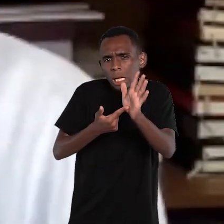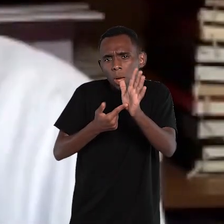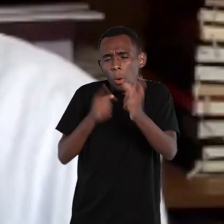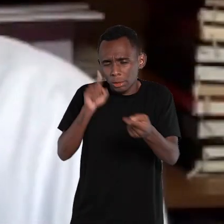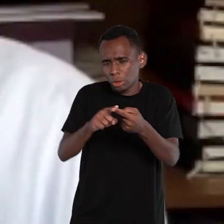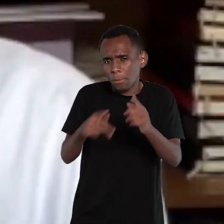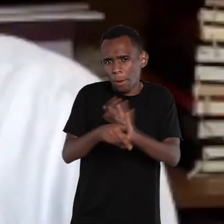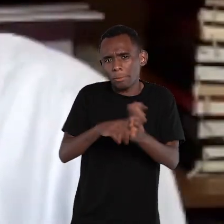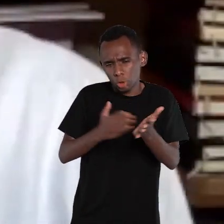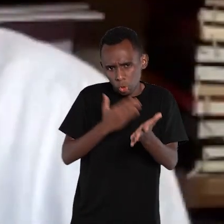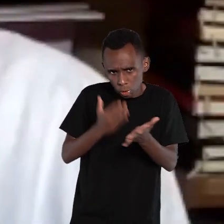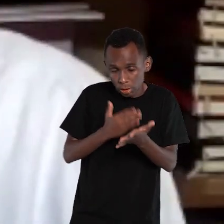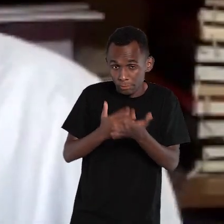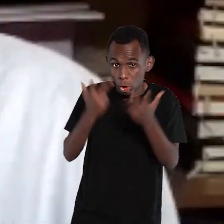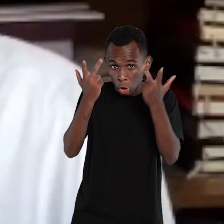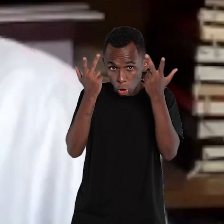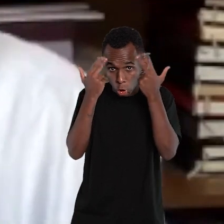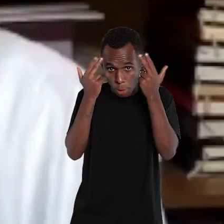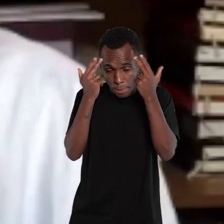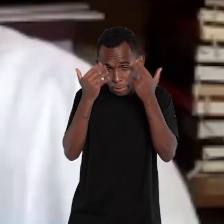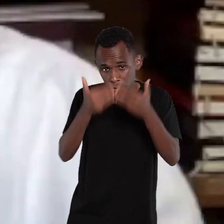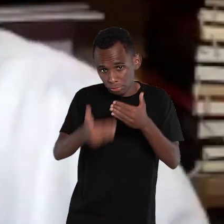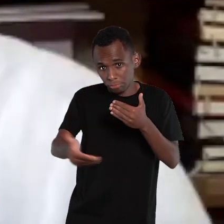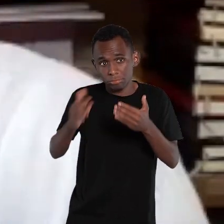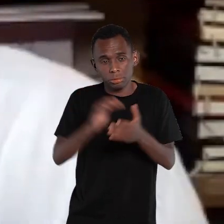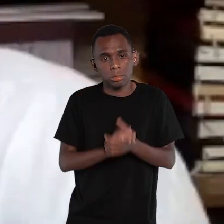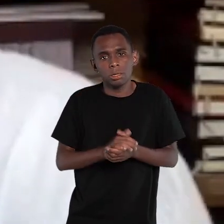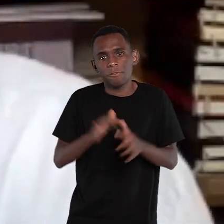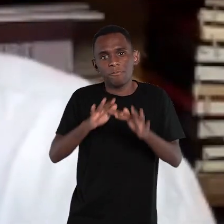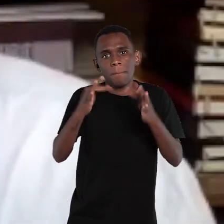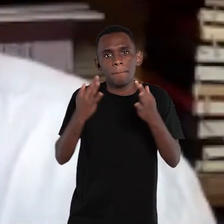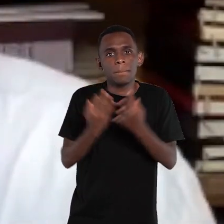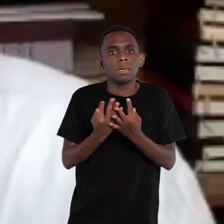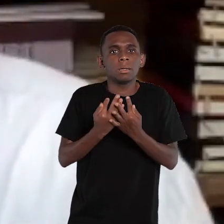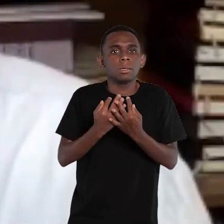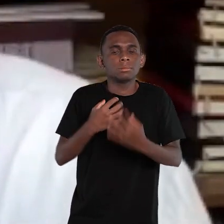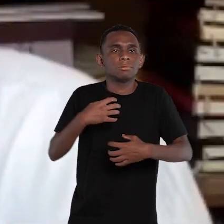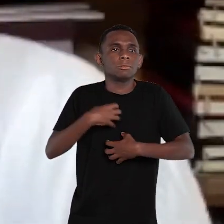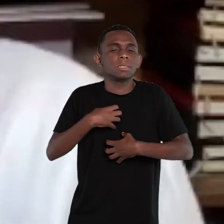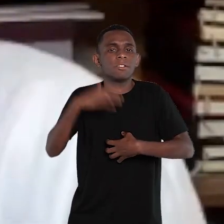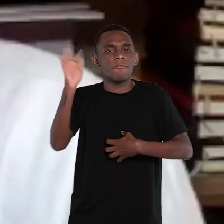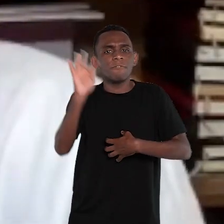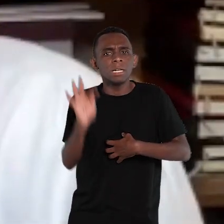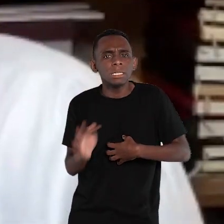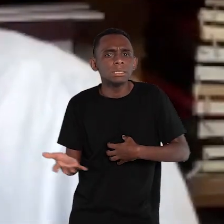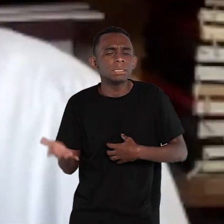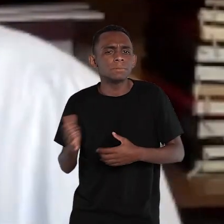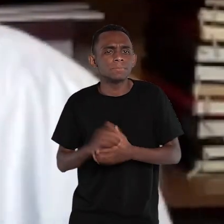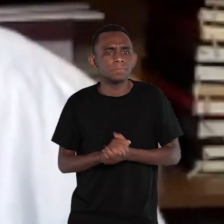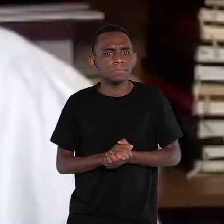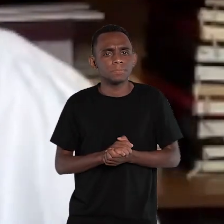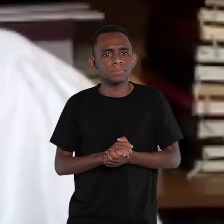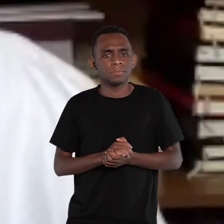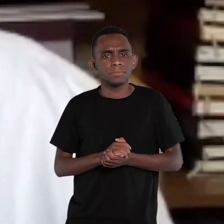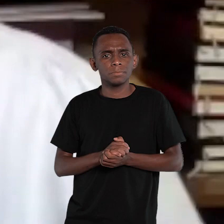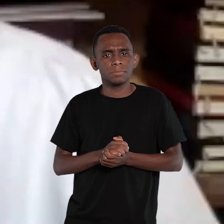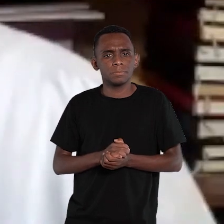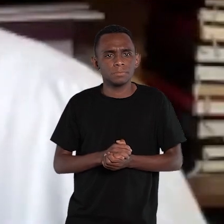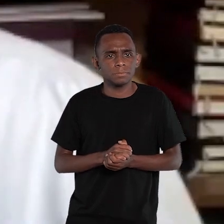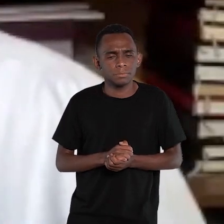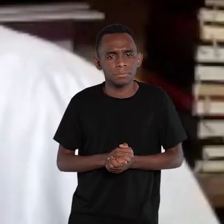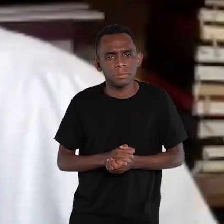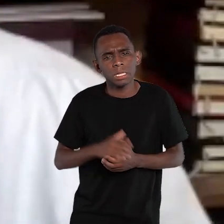o conjunto. Geralmente é assim, imagine, Famílias Terrivelmente Felizes, Faroestes, o